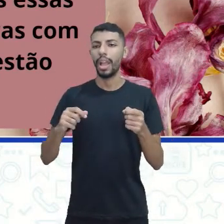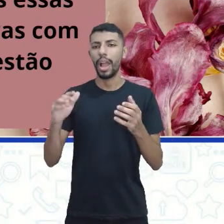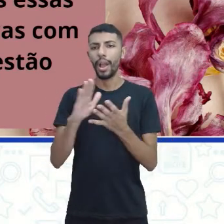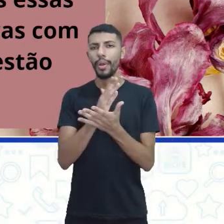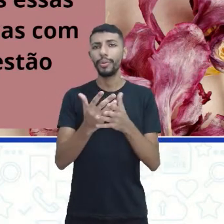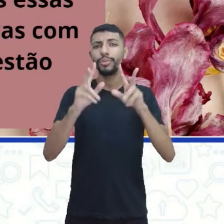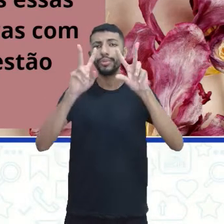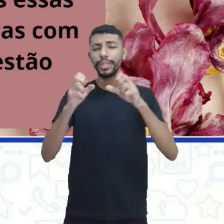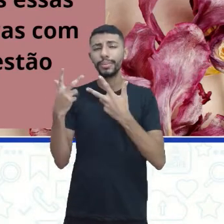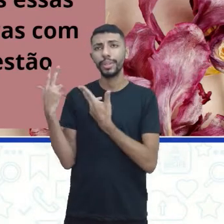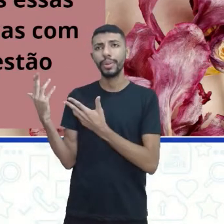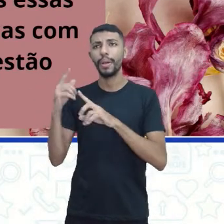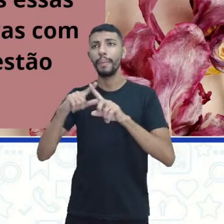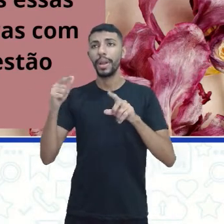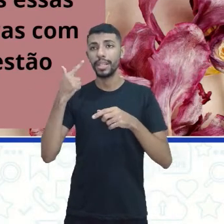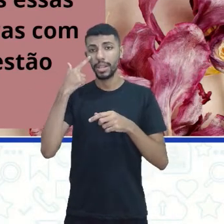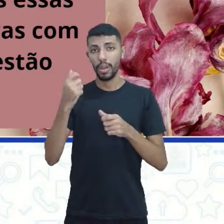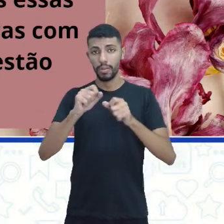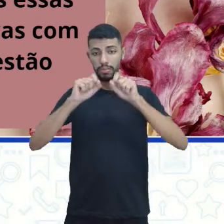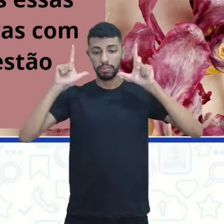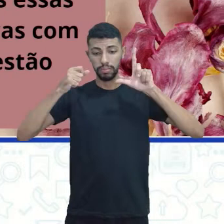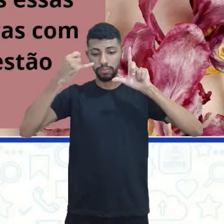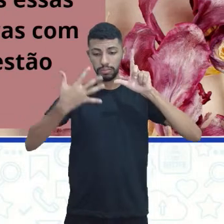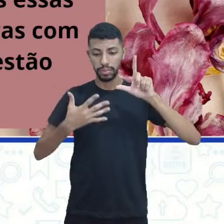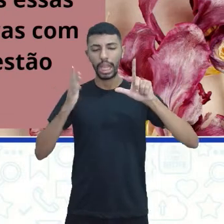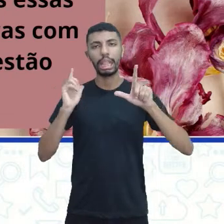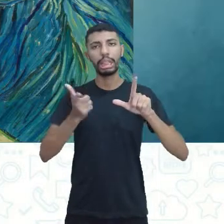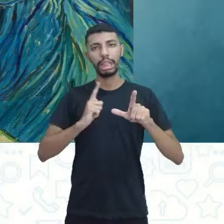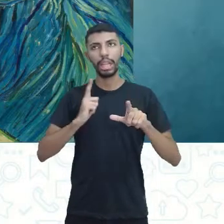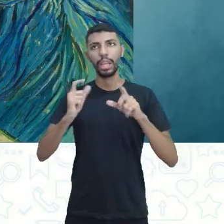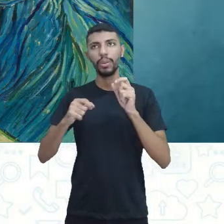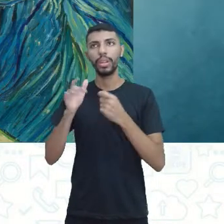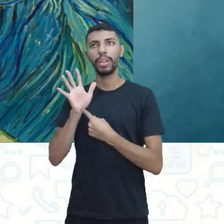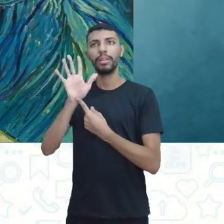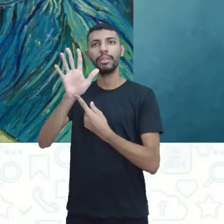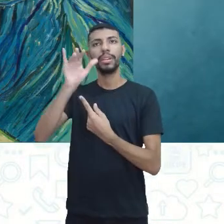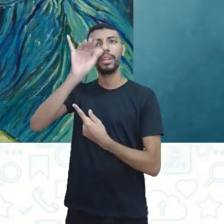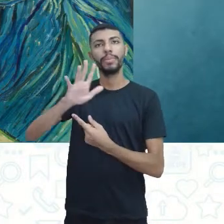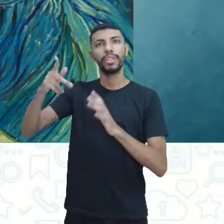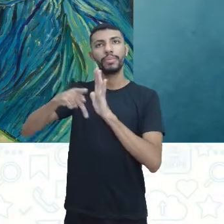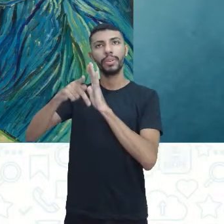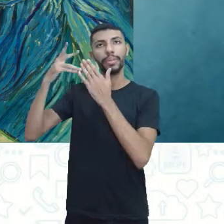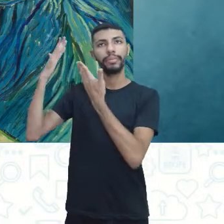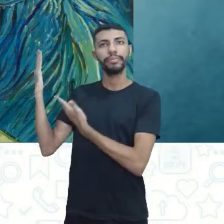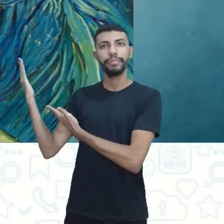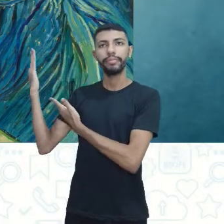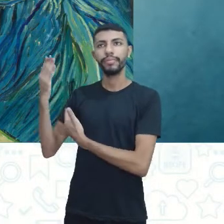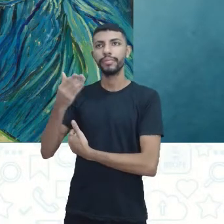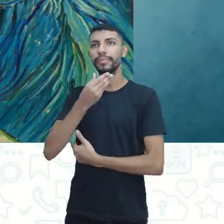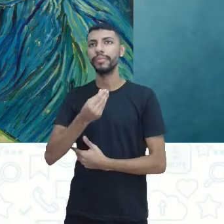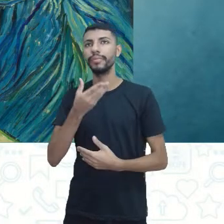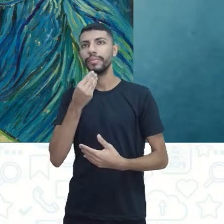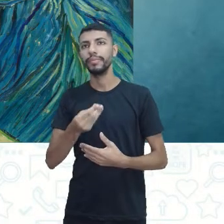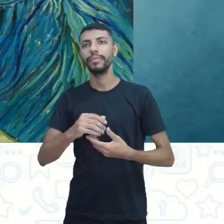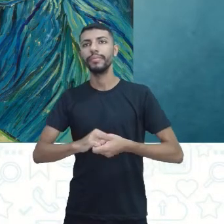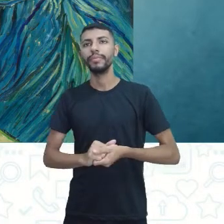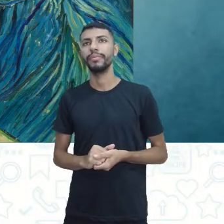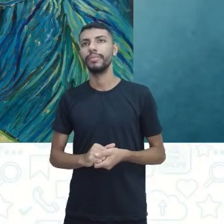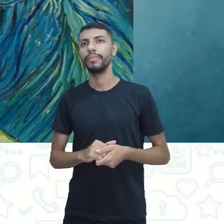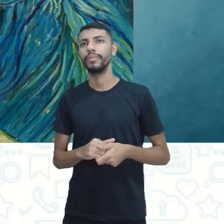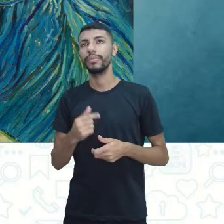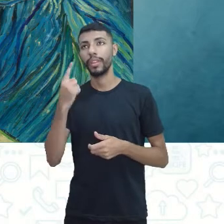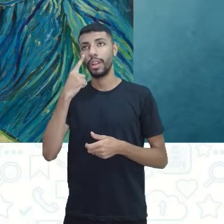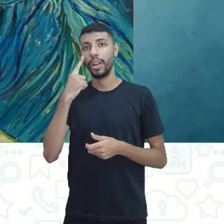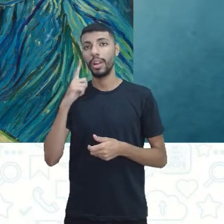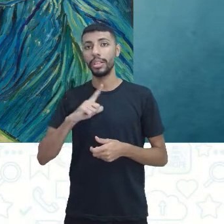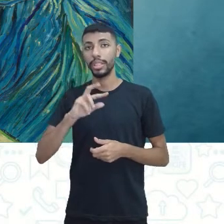nestes retratos estão sintetizadas em sua face. Então, ó, eu trouxe aqui 2 autorretratos, o que a